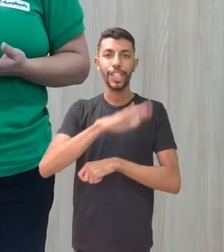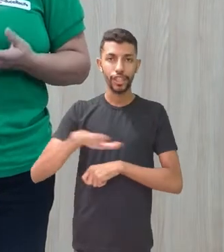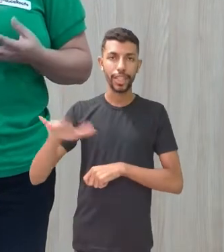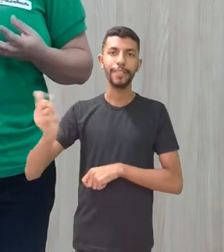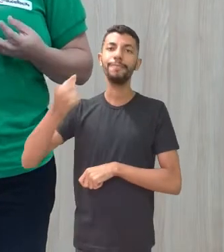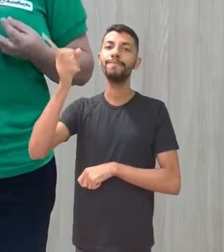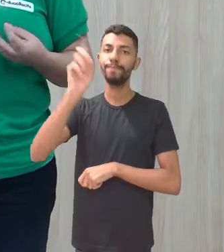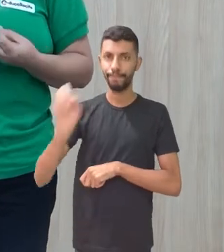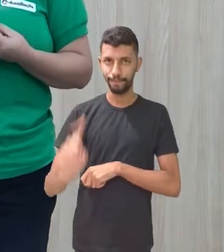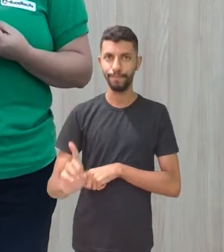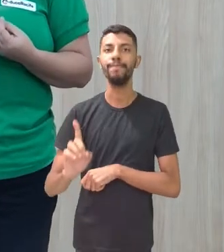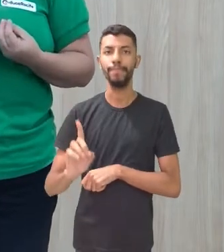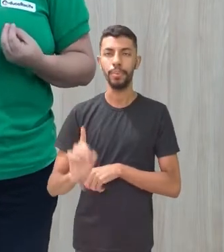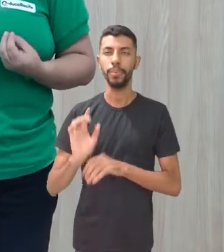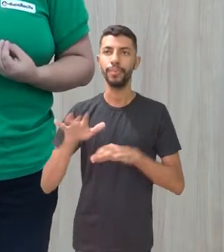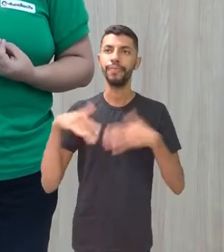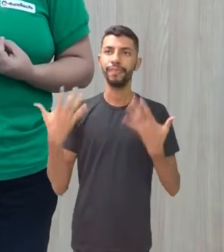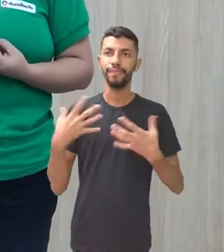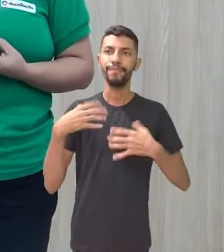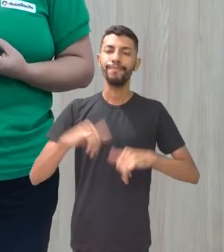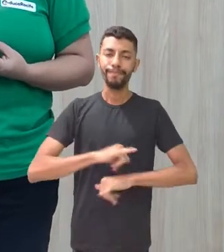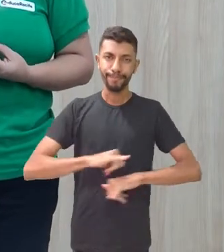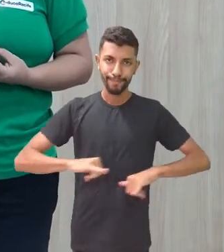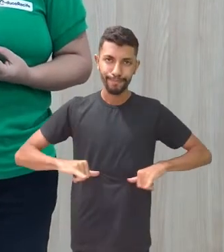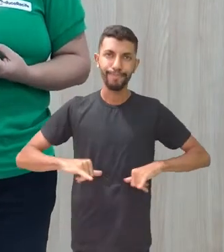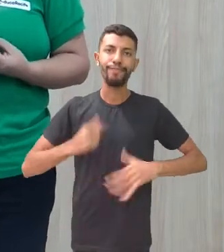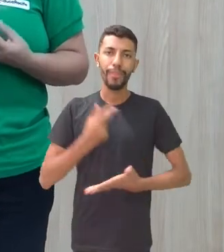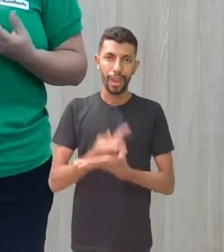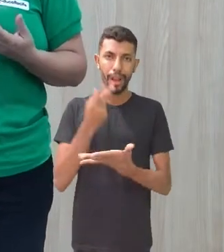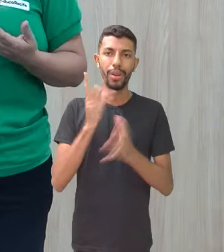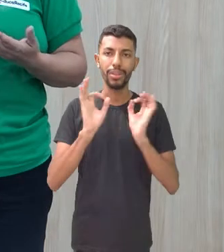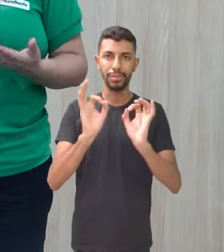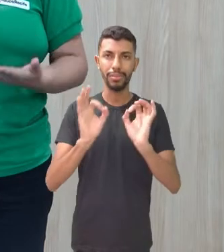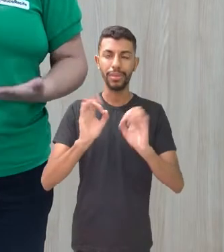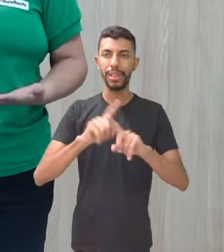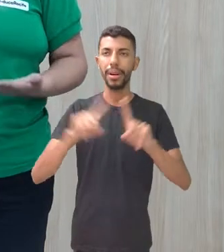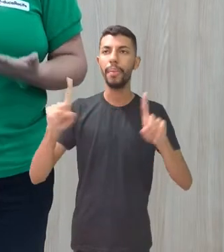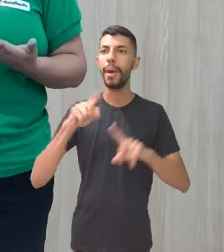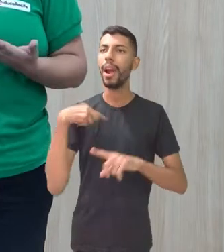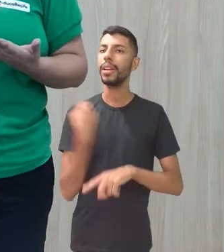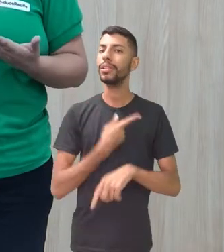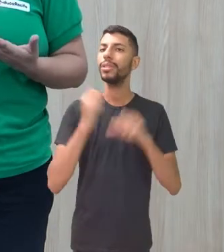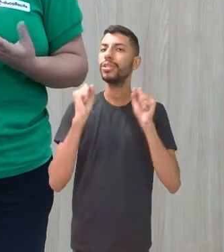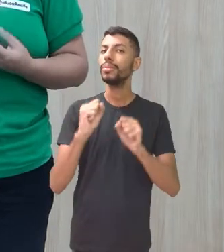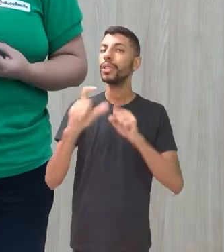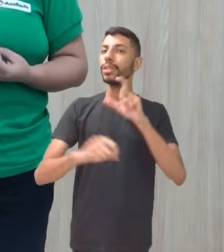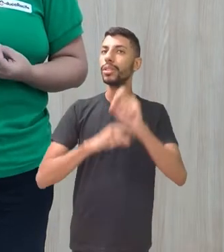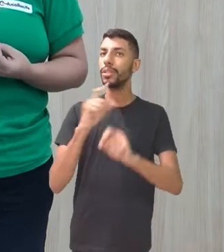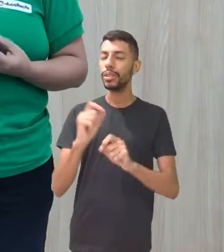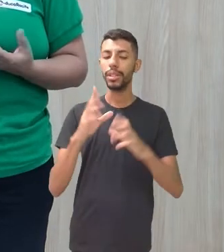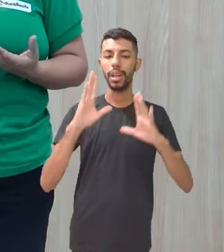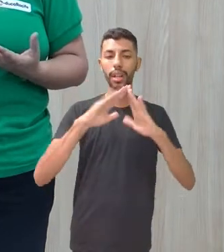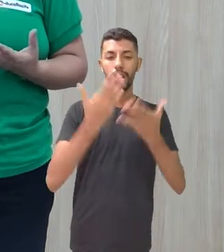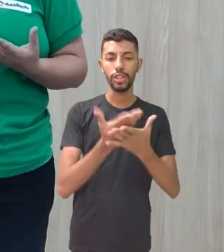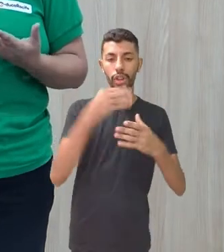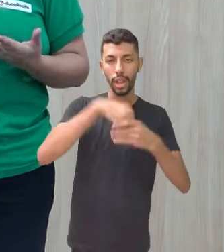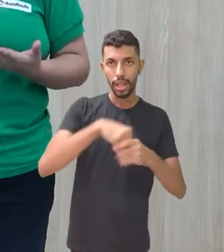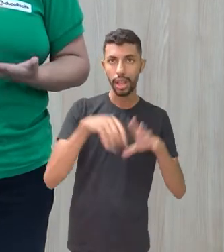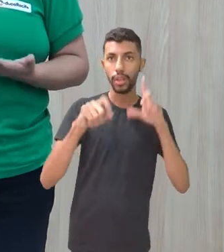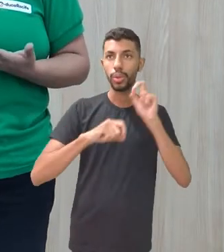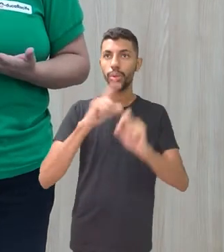deficiência. Esse sofrimento vai acontecer? Vai, mas nós podemos, dentro da escola, das